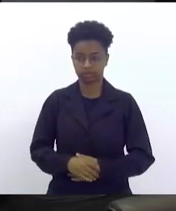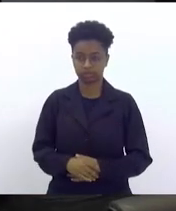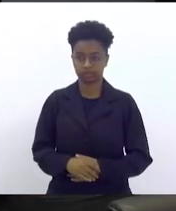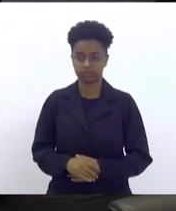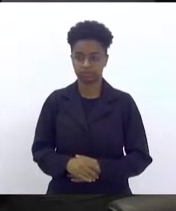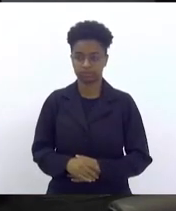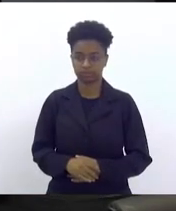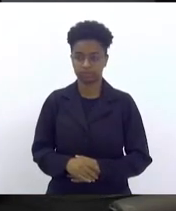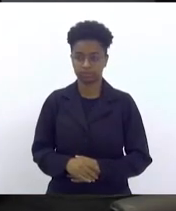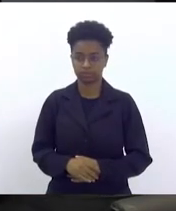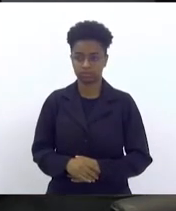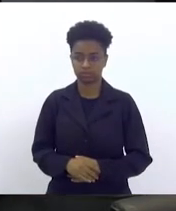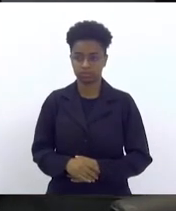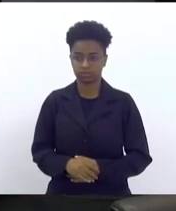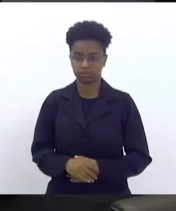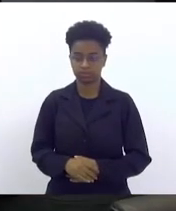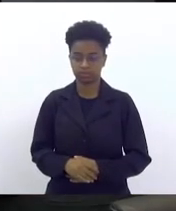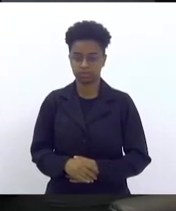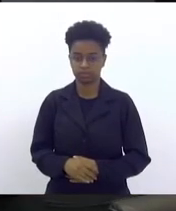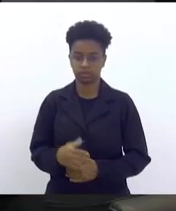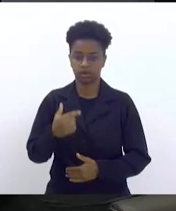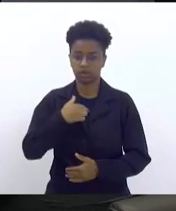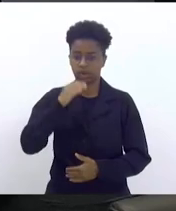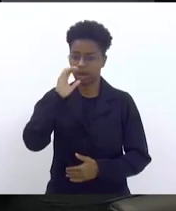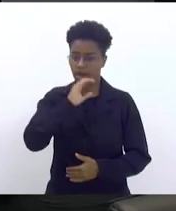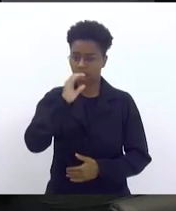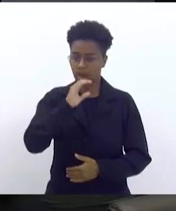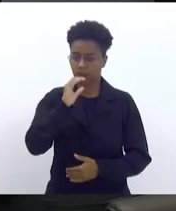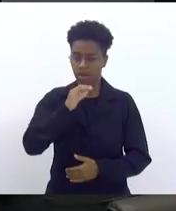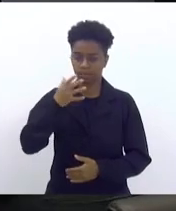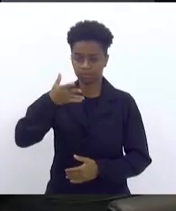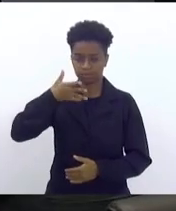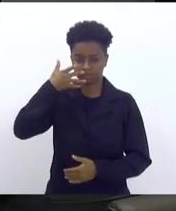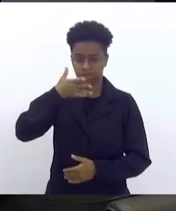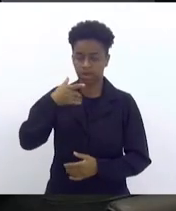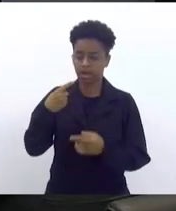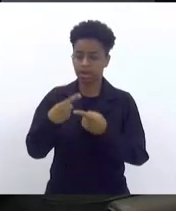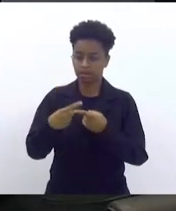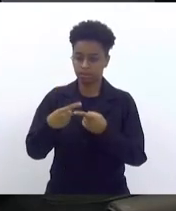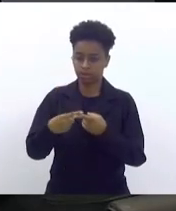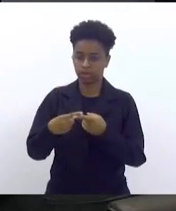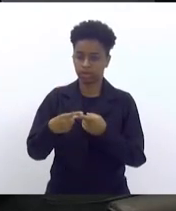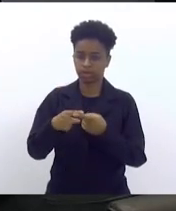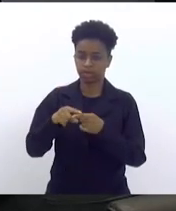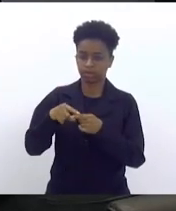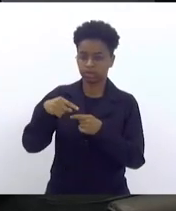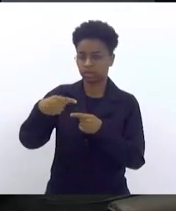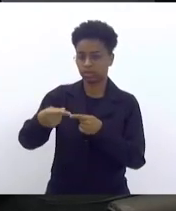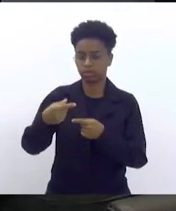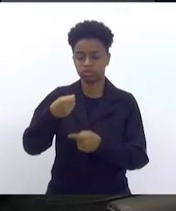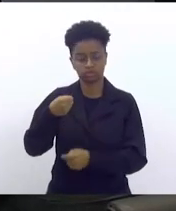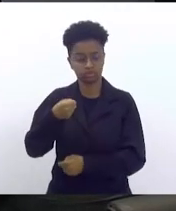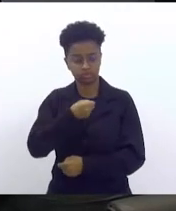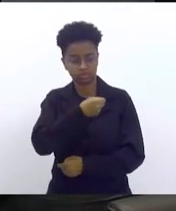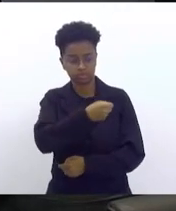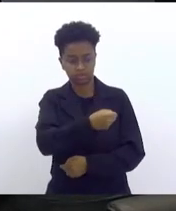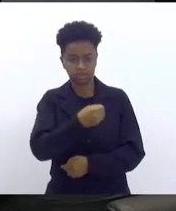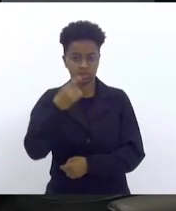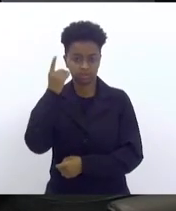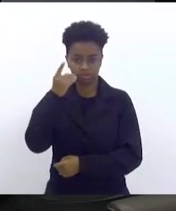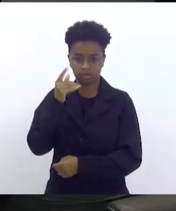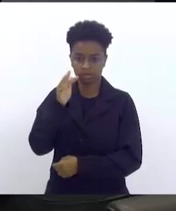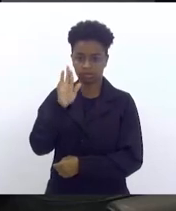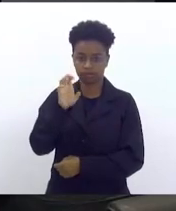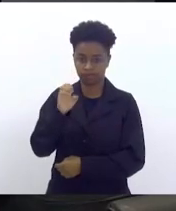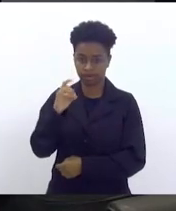Obrigado meu irmão serei muito breve nas palavras para tão logo se possa passar a palavra para o deputado Fred